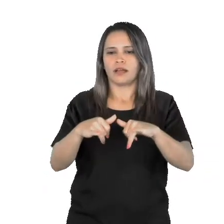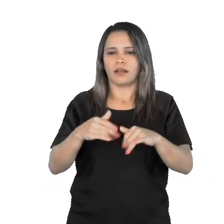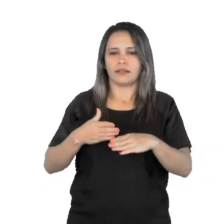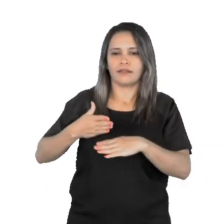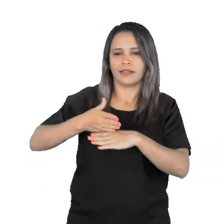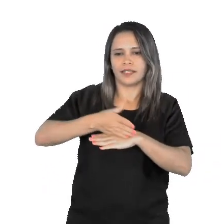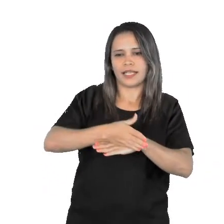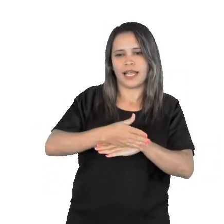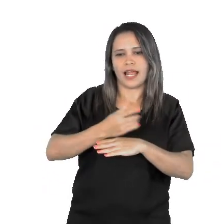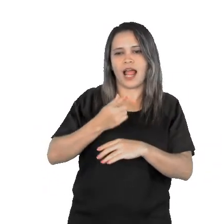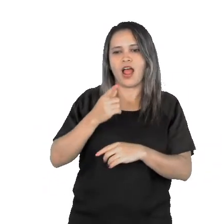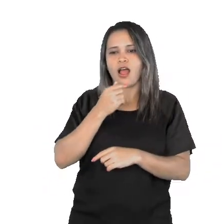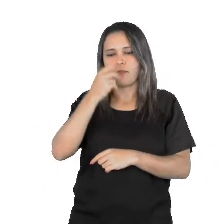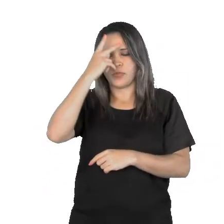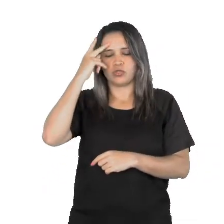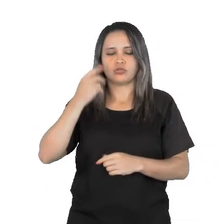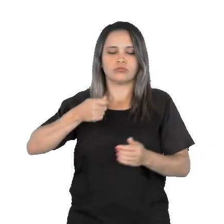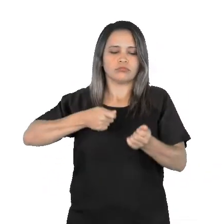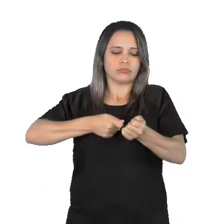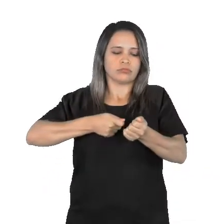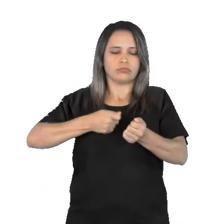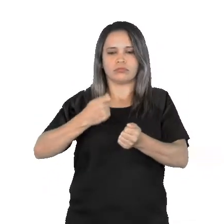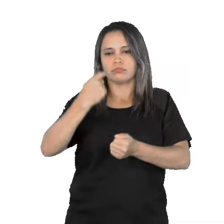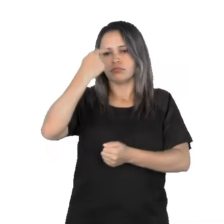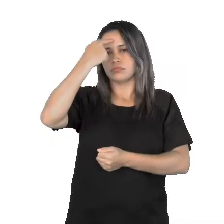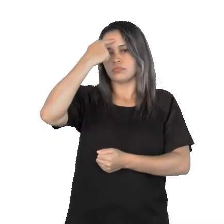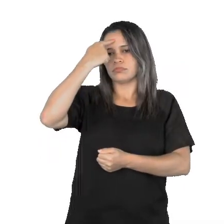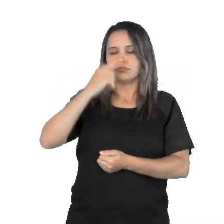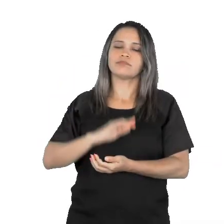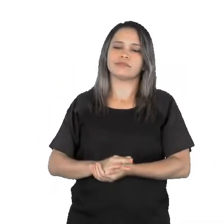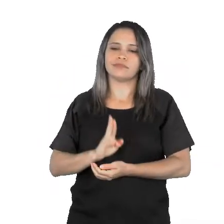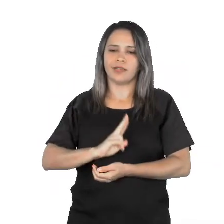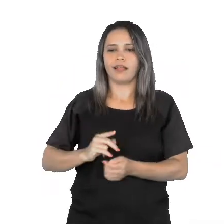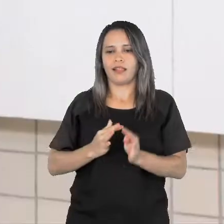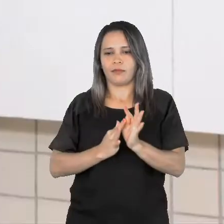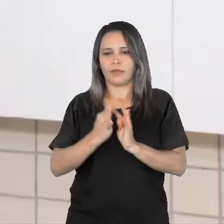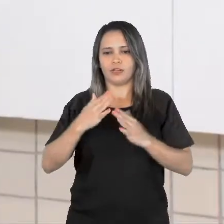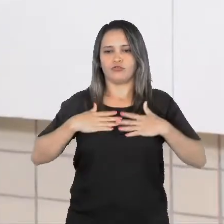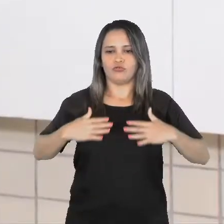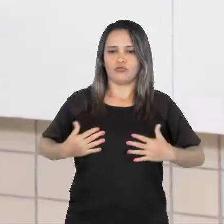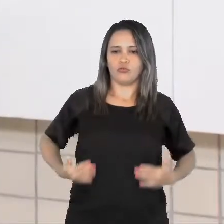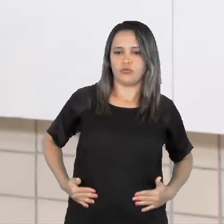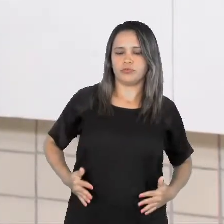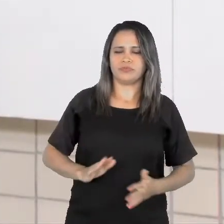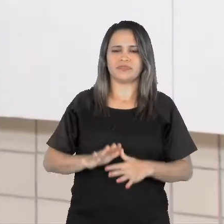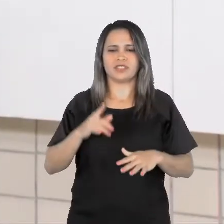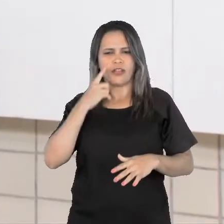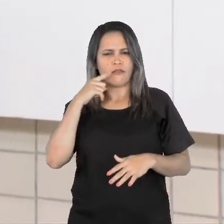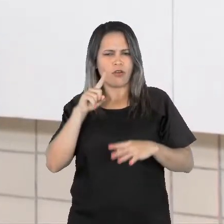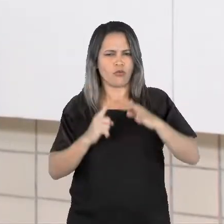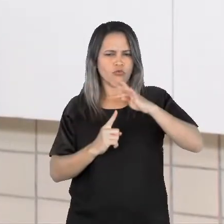ele mede a temperatura do corpo, ok? Então, você viu aí alguns tipos